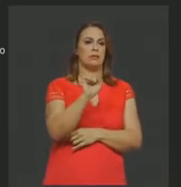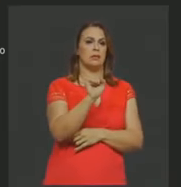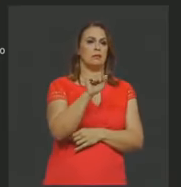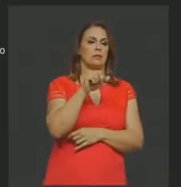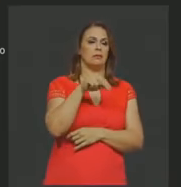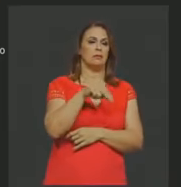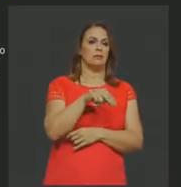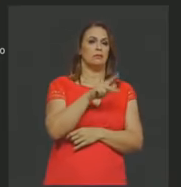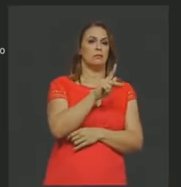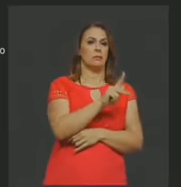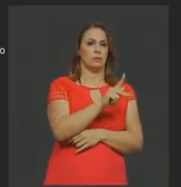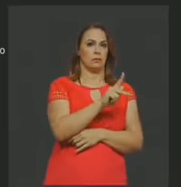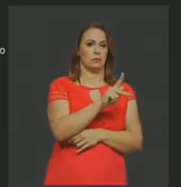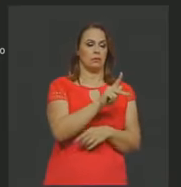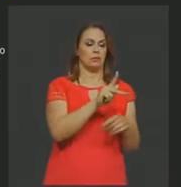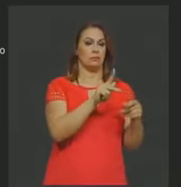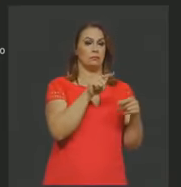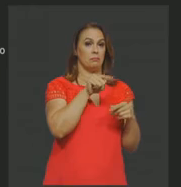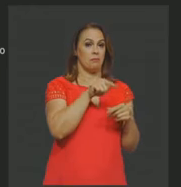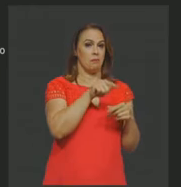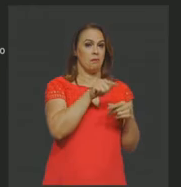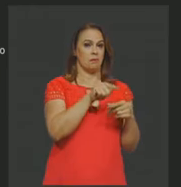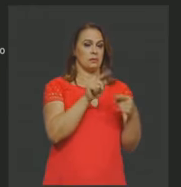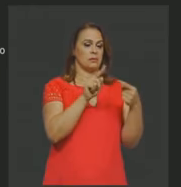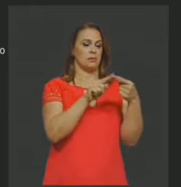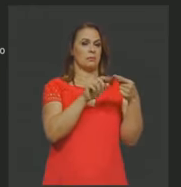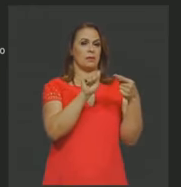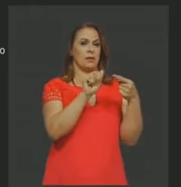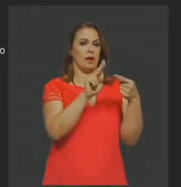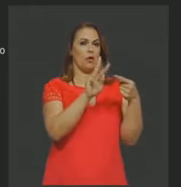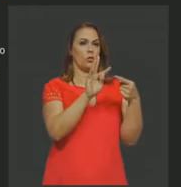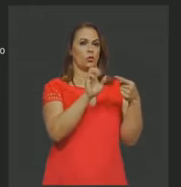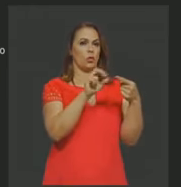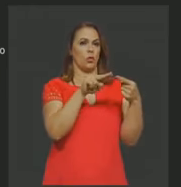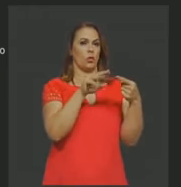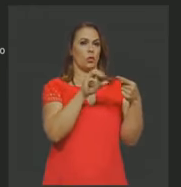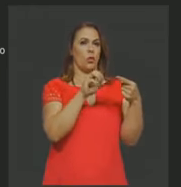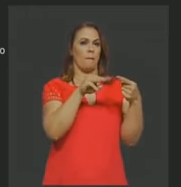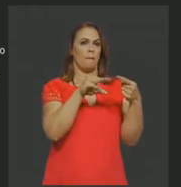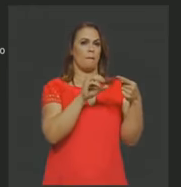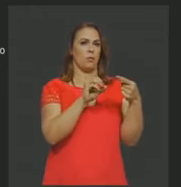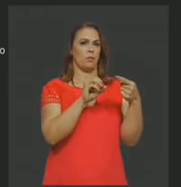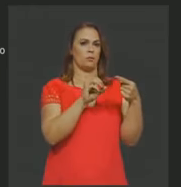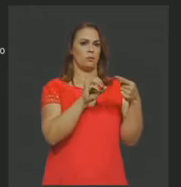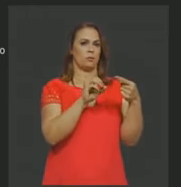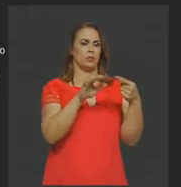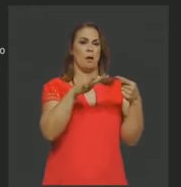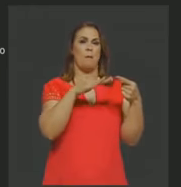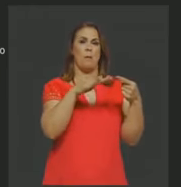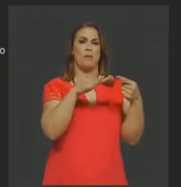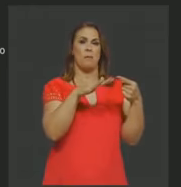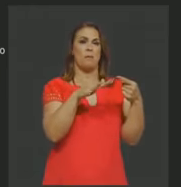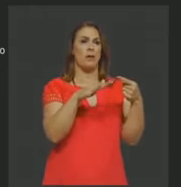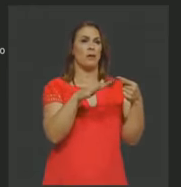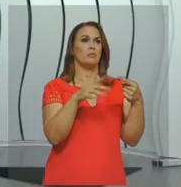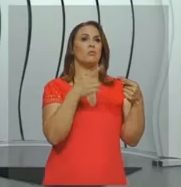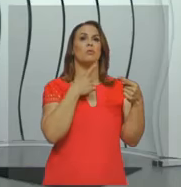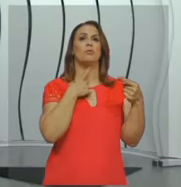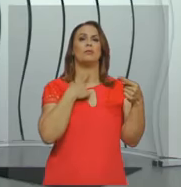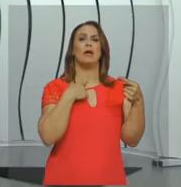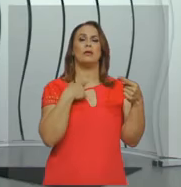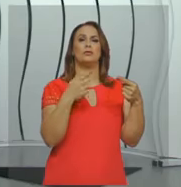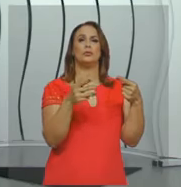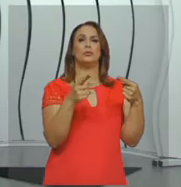o autônomo, né, que tem movimentos involuntários, e um outro que vai fazer então